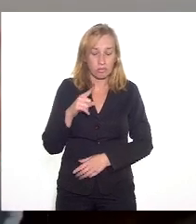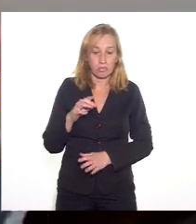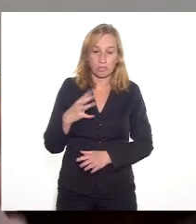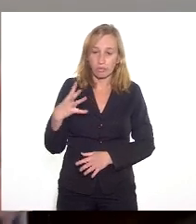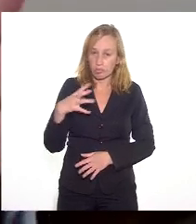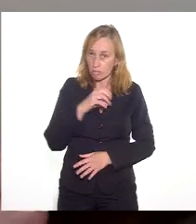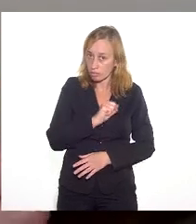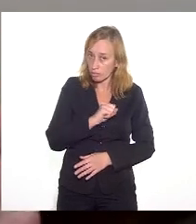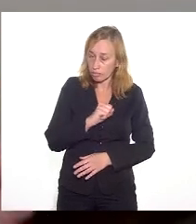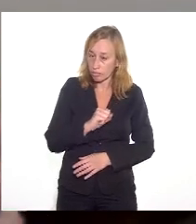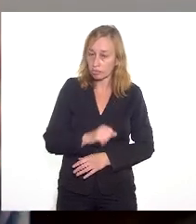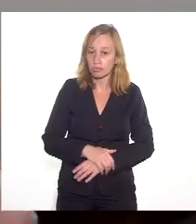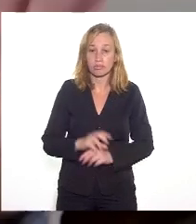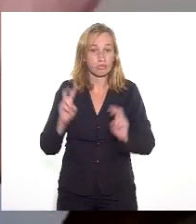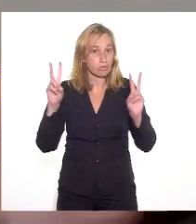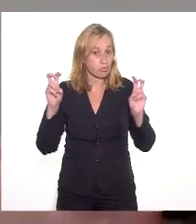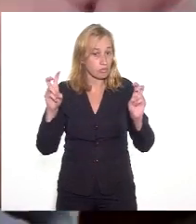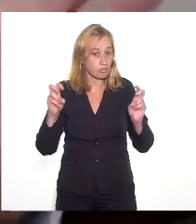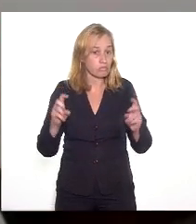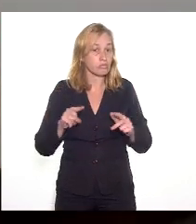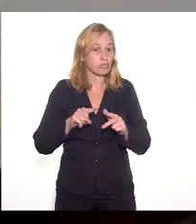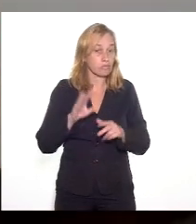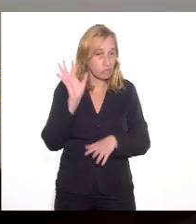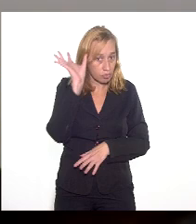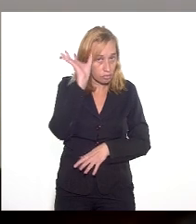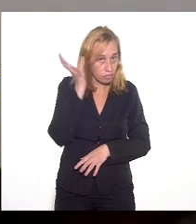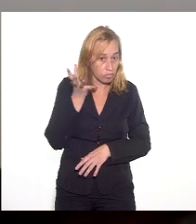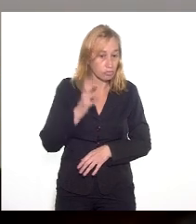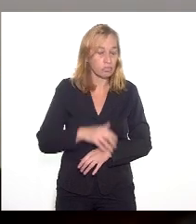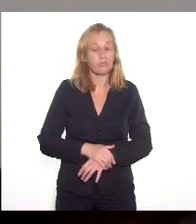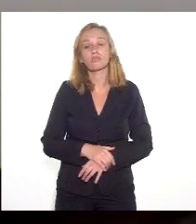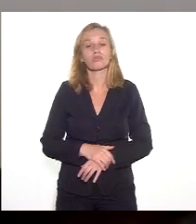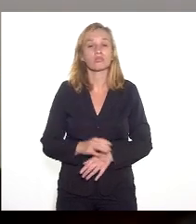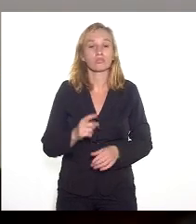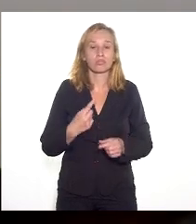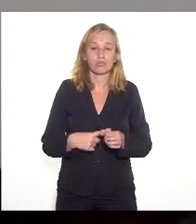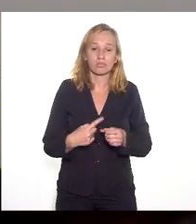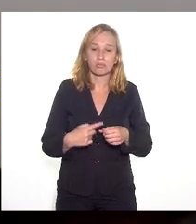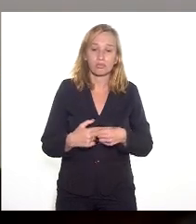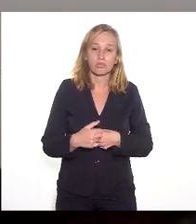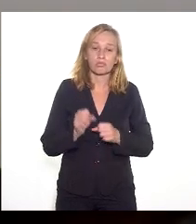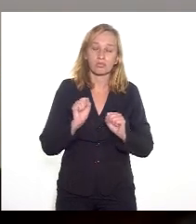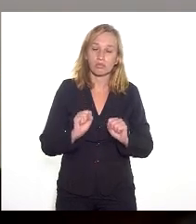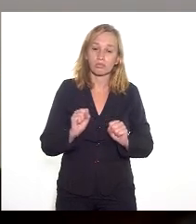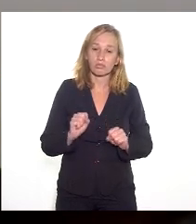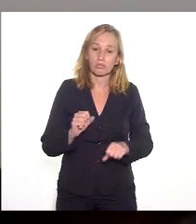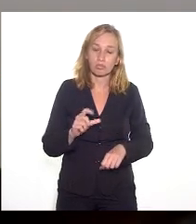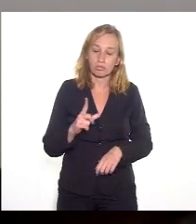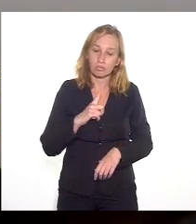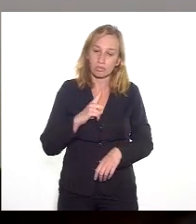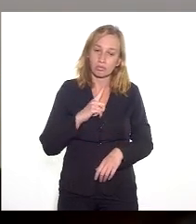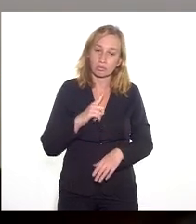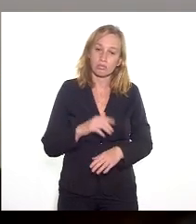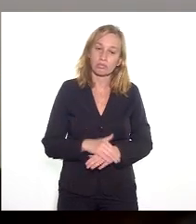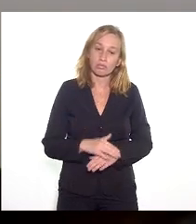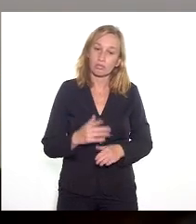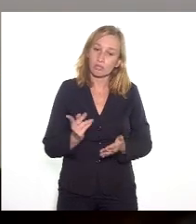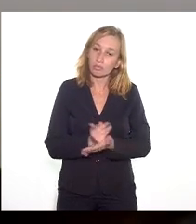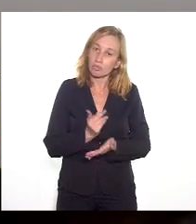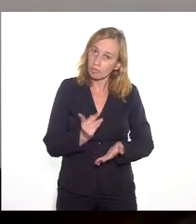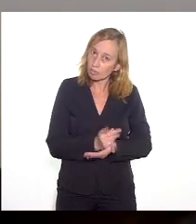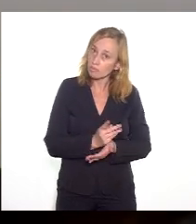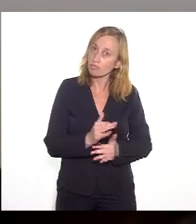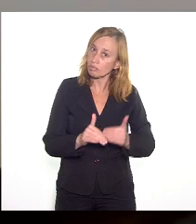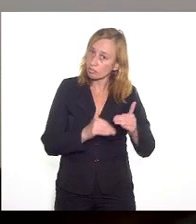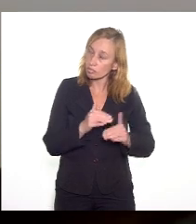beligerante, eu acho que essa situação precisa ser resolvida, o município pode ter queimado etapas nesse processo e